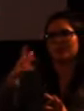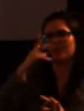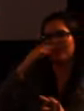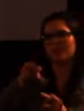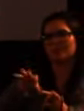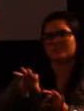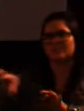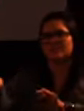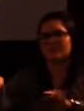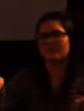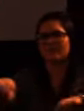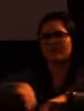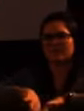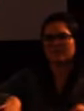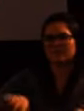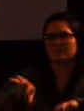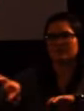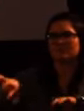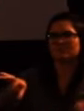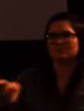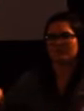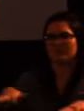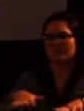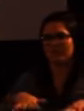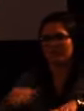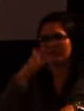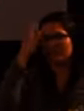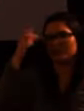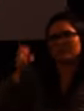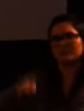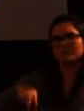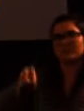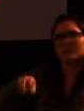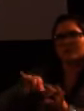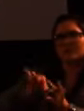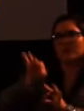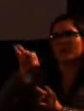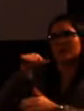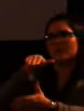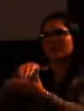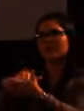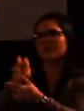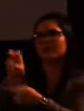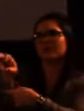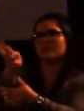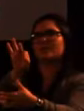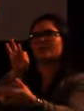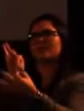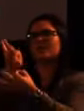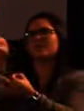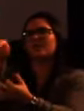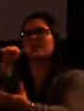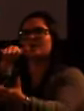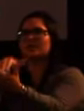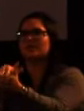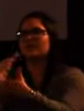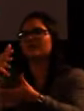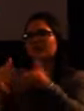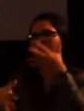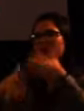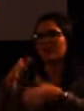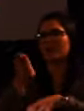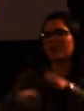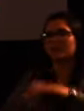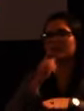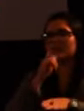os espaços na cidade. Isso faz com que o caminhar a pé se torne um caminhar longo, um caminhar distante, e que muitas vezes